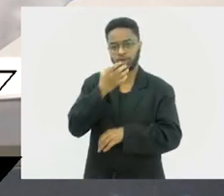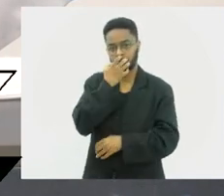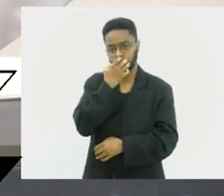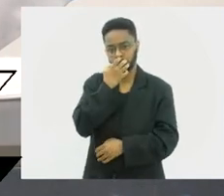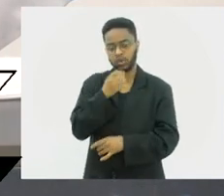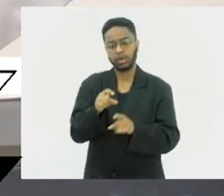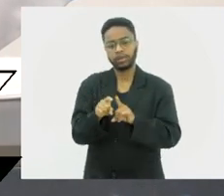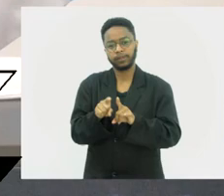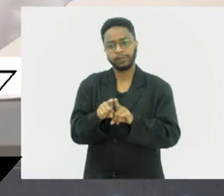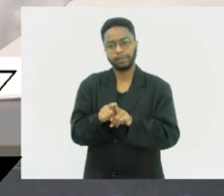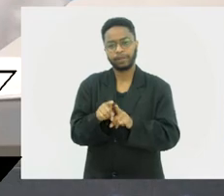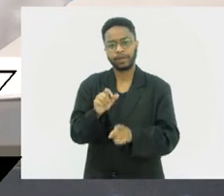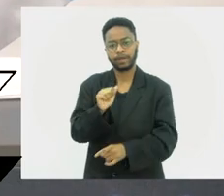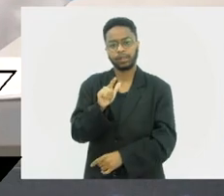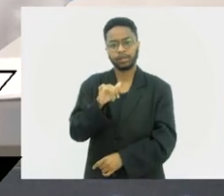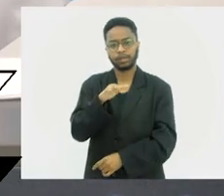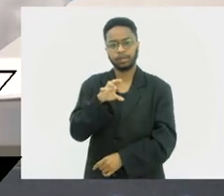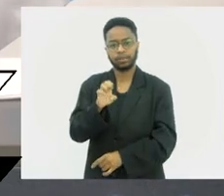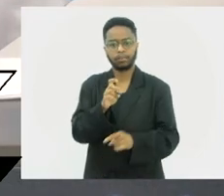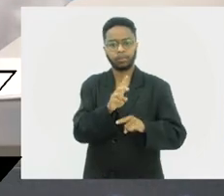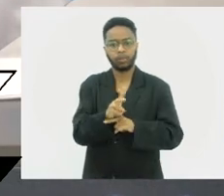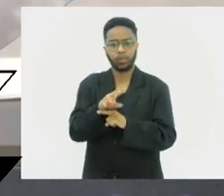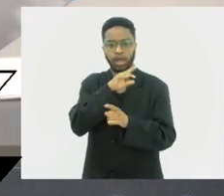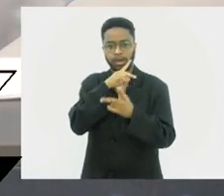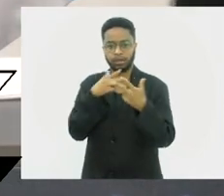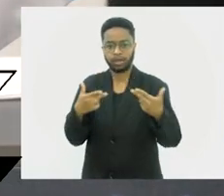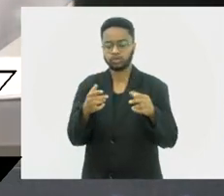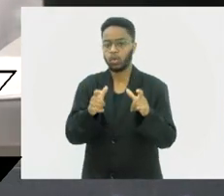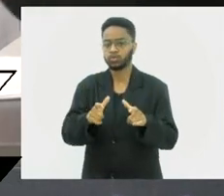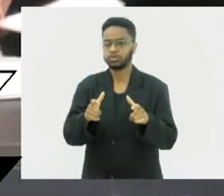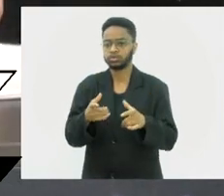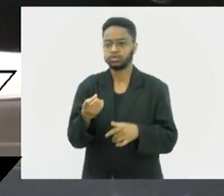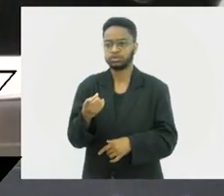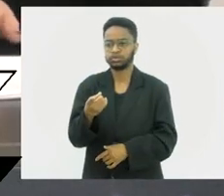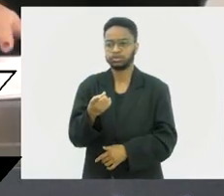Aline Meneles, protetora dos animais. Cadê a Aline?